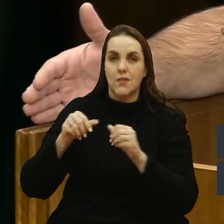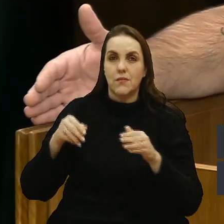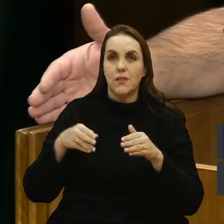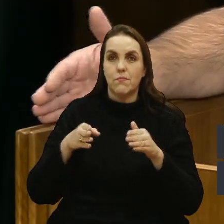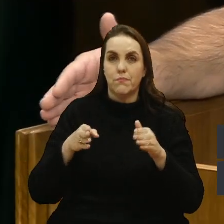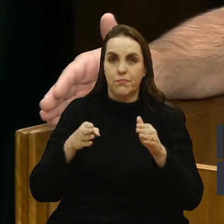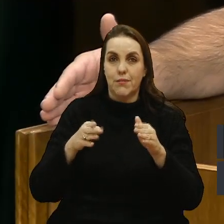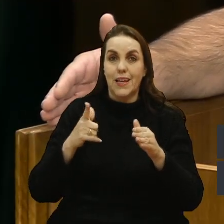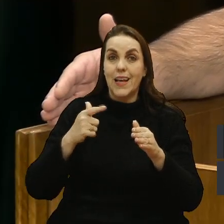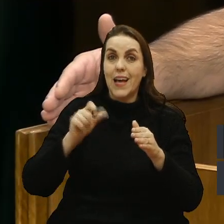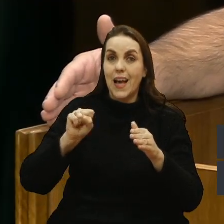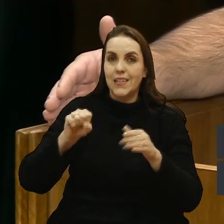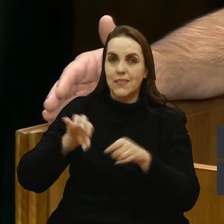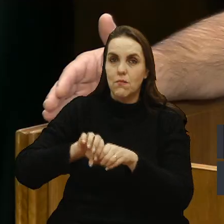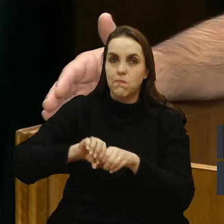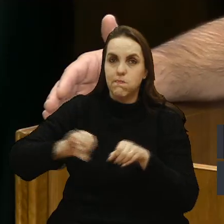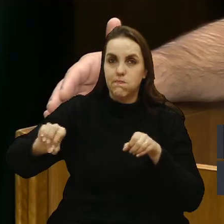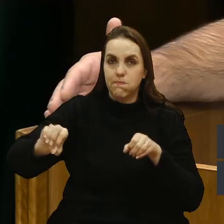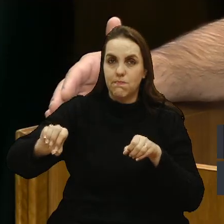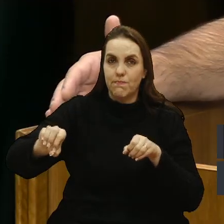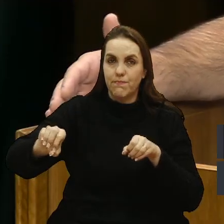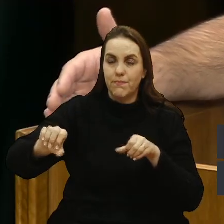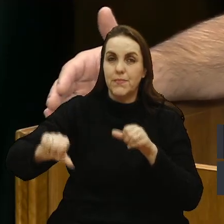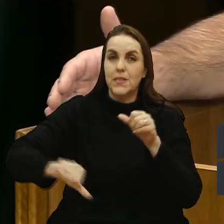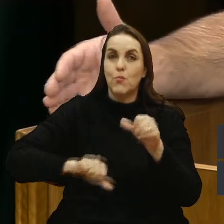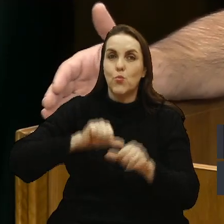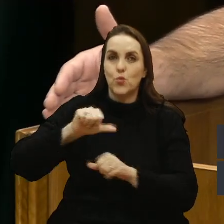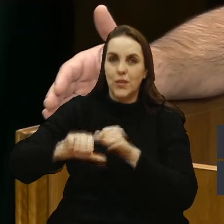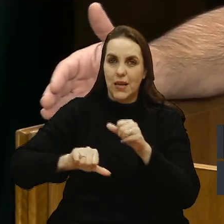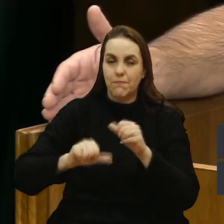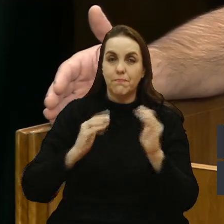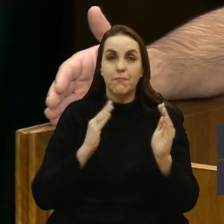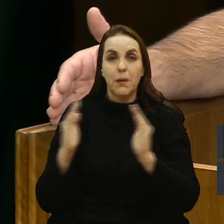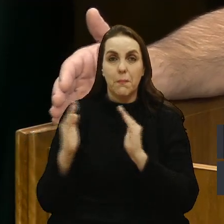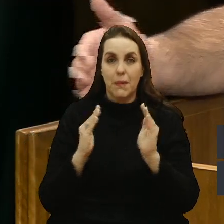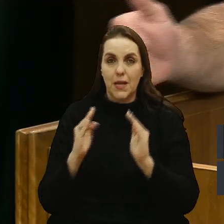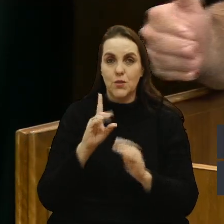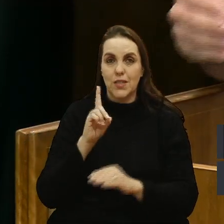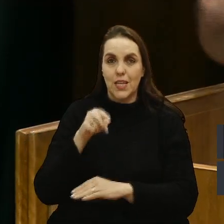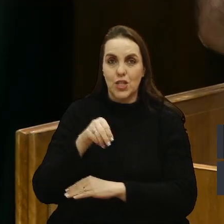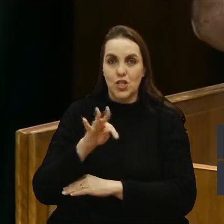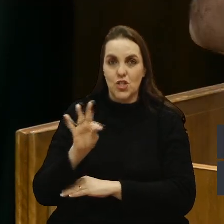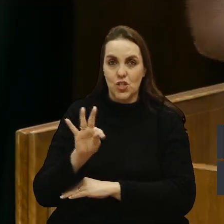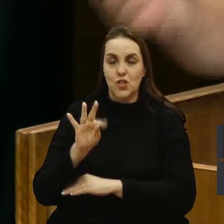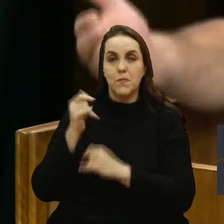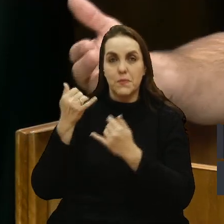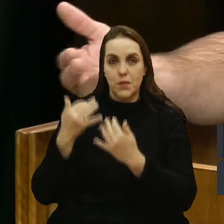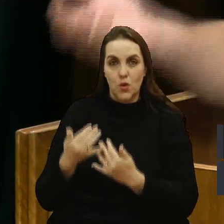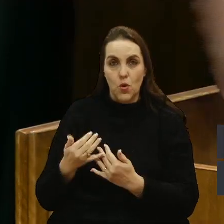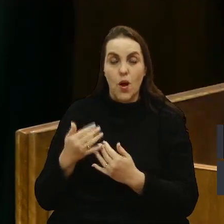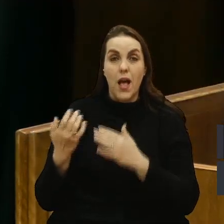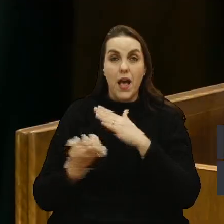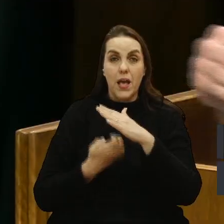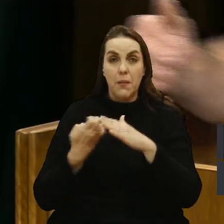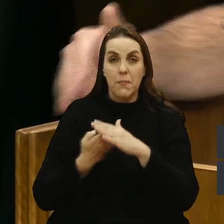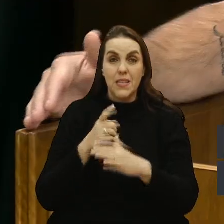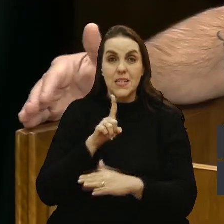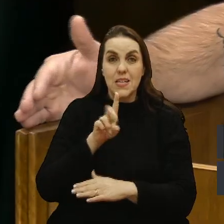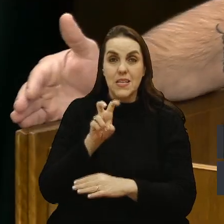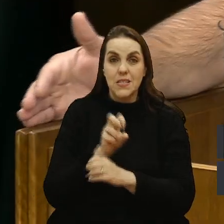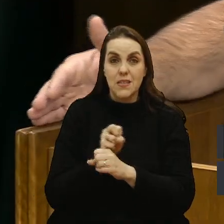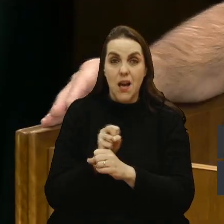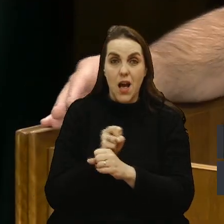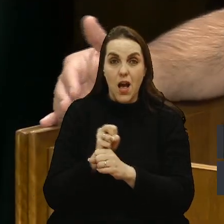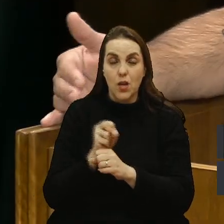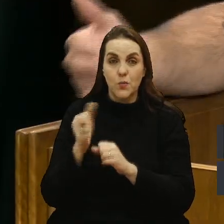do gás. Então, o prazo que o DENIT me passou é que essa empresa teria 15 anos para fazer essa substituição do